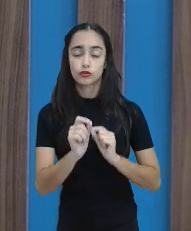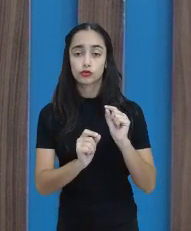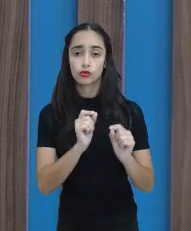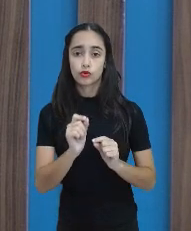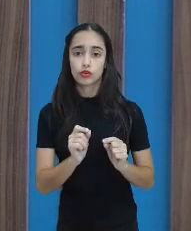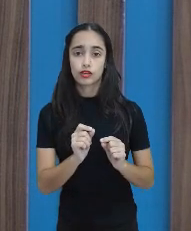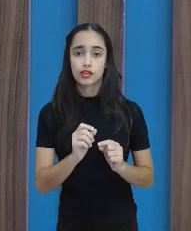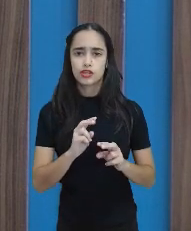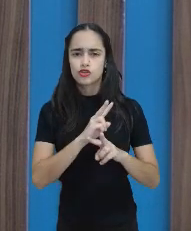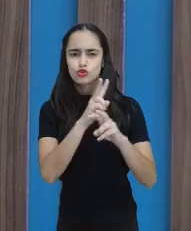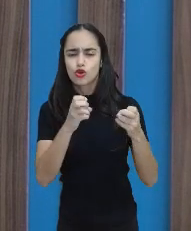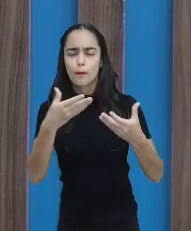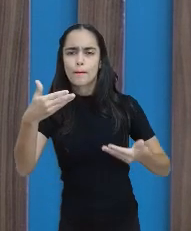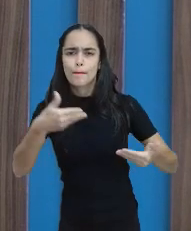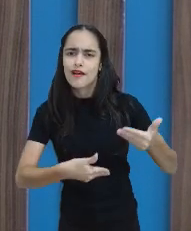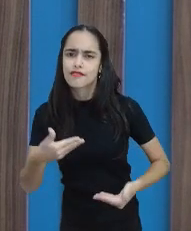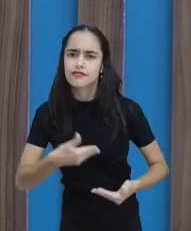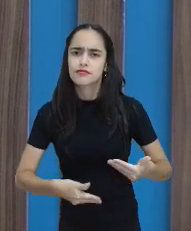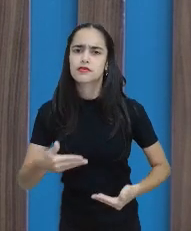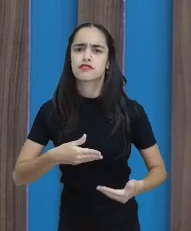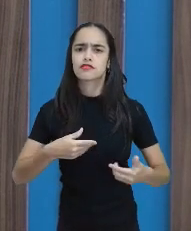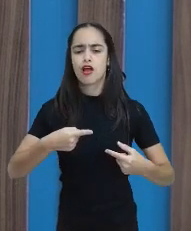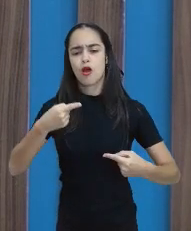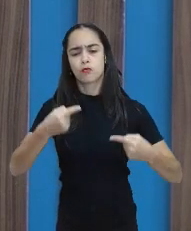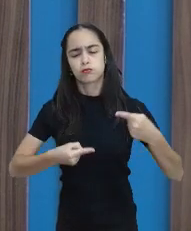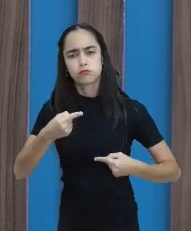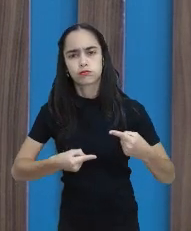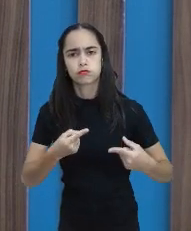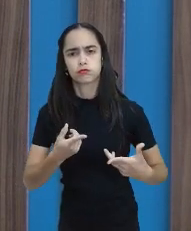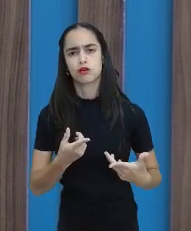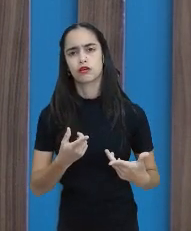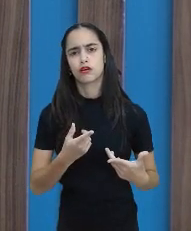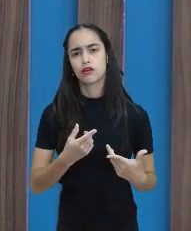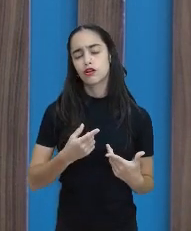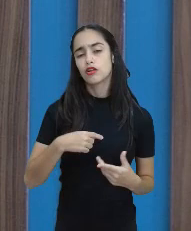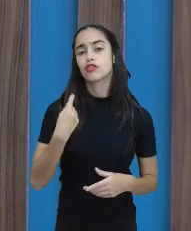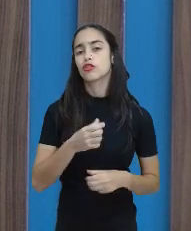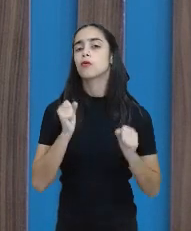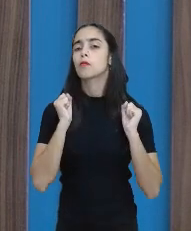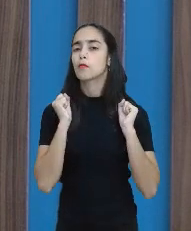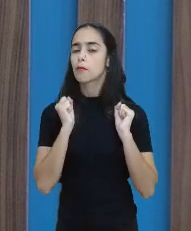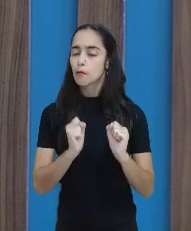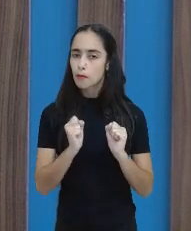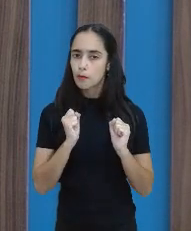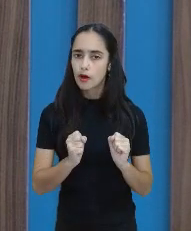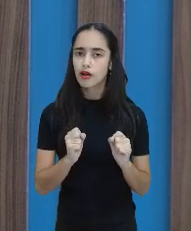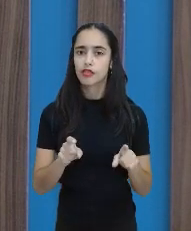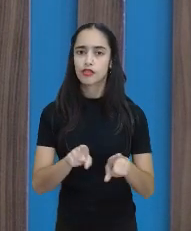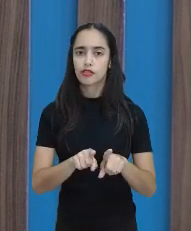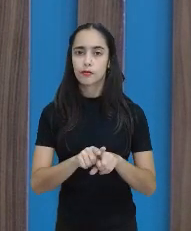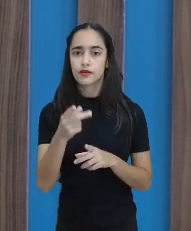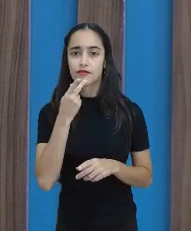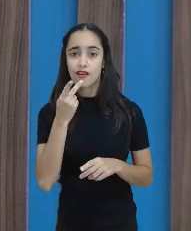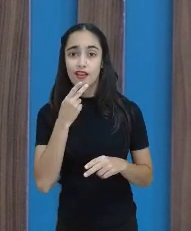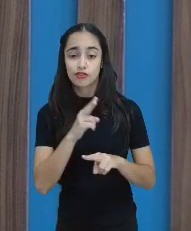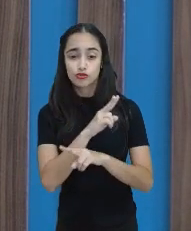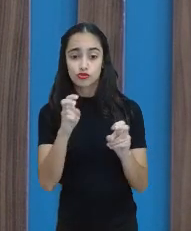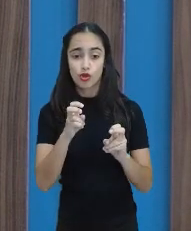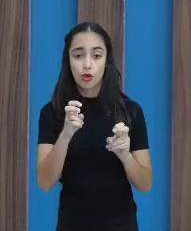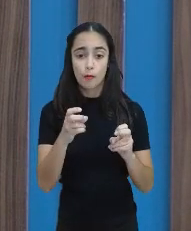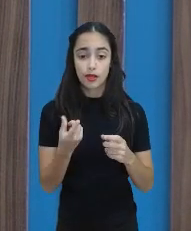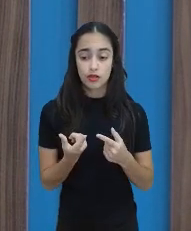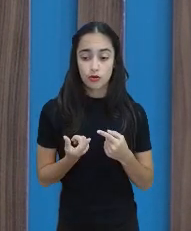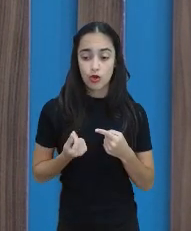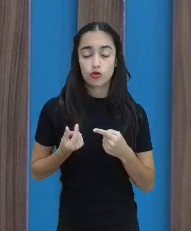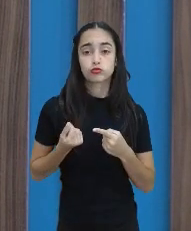da participação, né, da política participativa, a gente também poderia levar em consideração o orçamento participativo, né? Isso, tem.